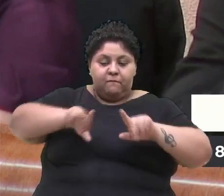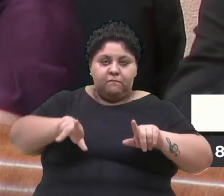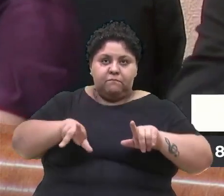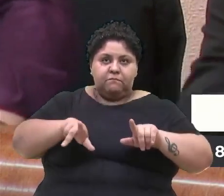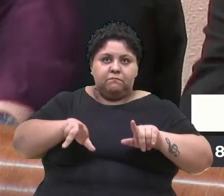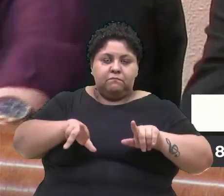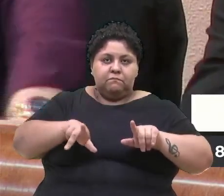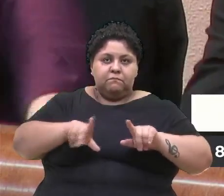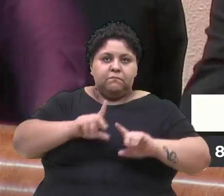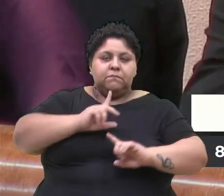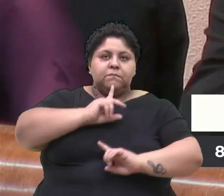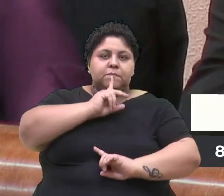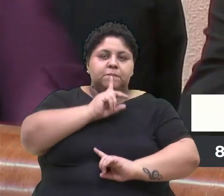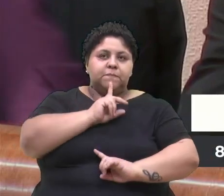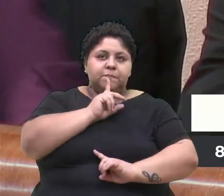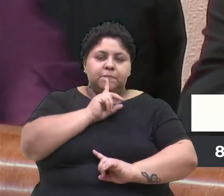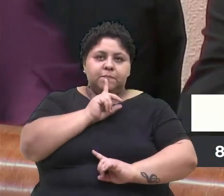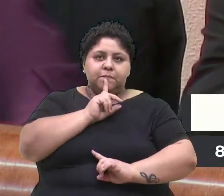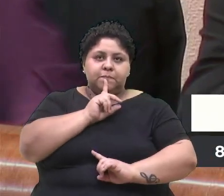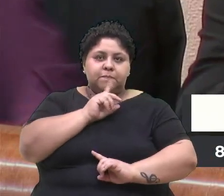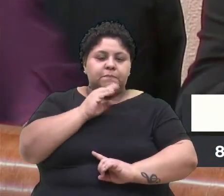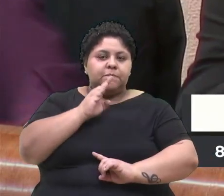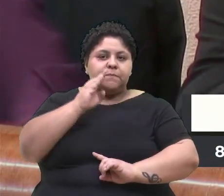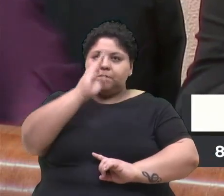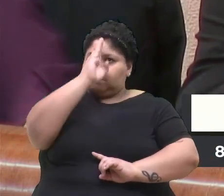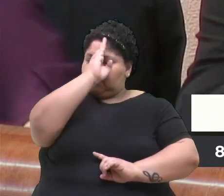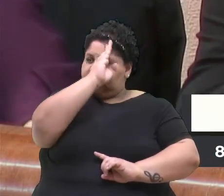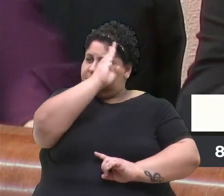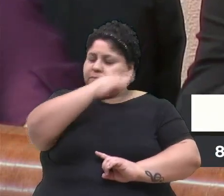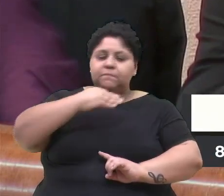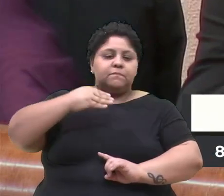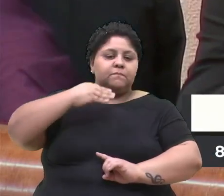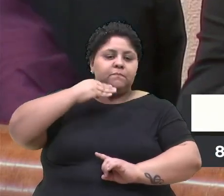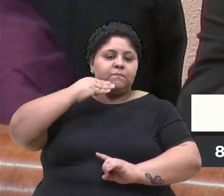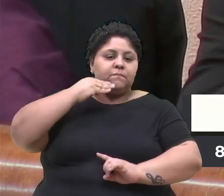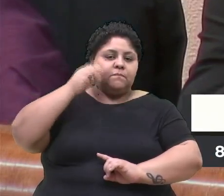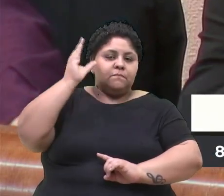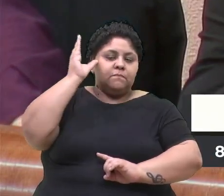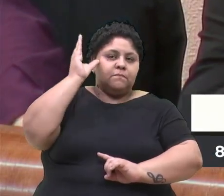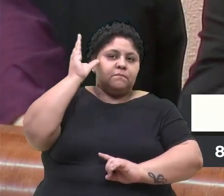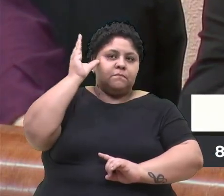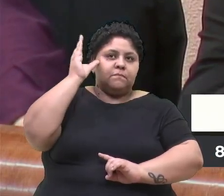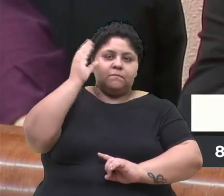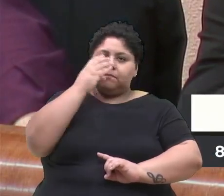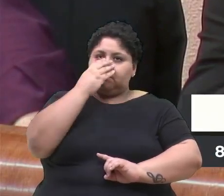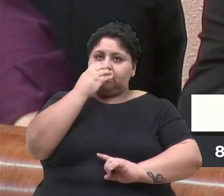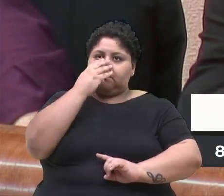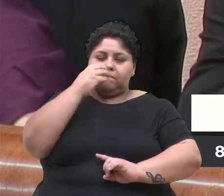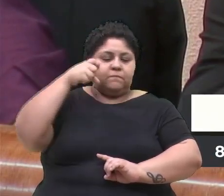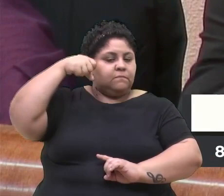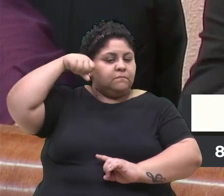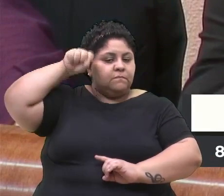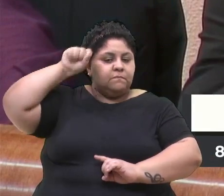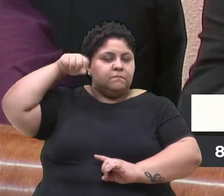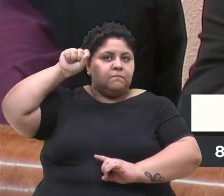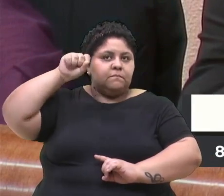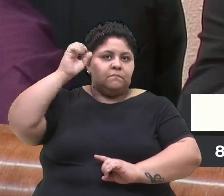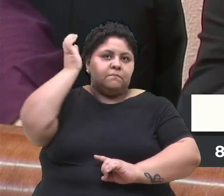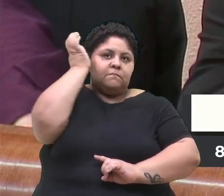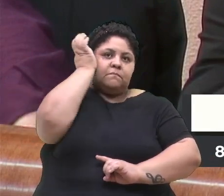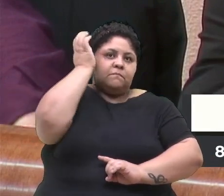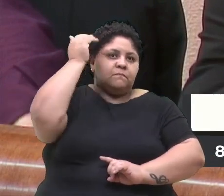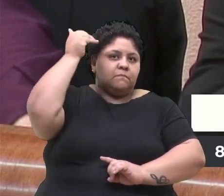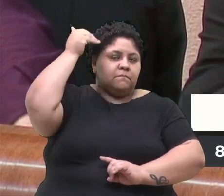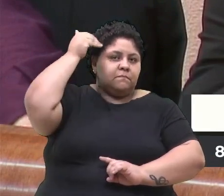Meneguzzi, Adriano Bressan, Bortola, Cadori, Camires, Clóvis Xuxa, Felipe Germemeyer, Fiuza,